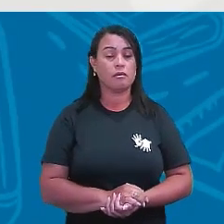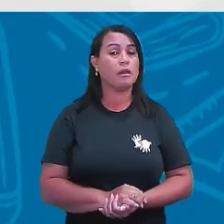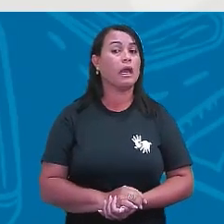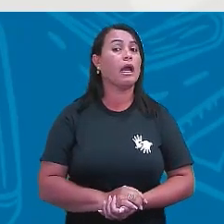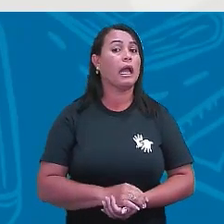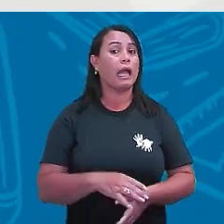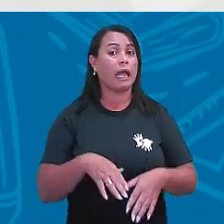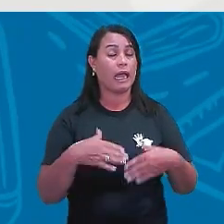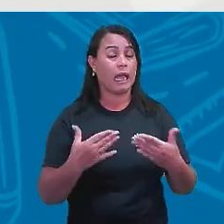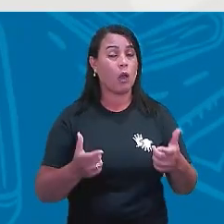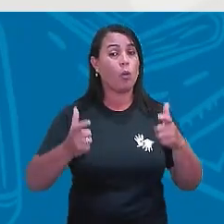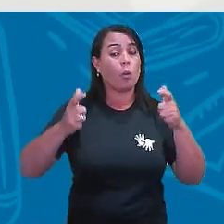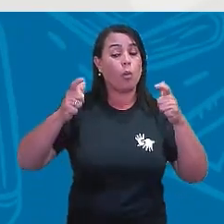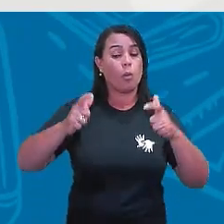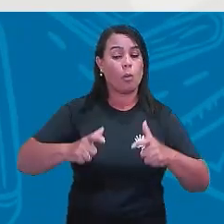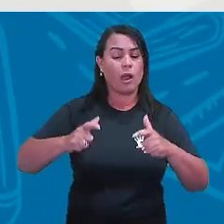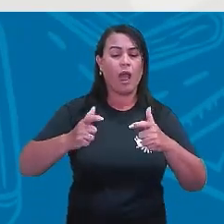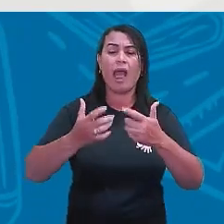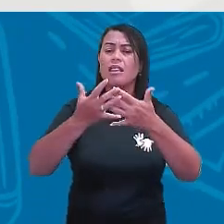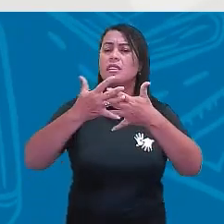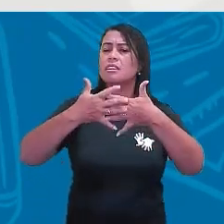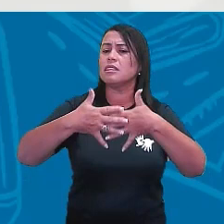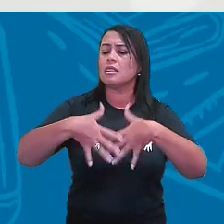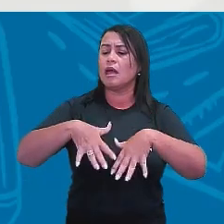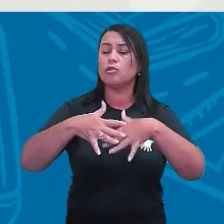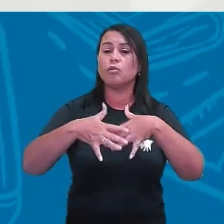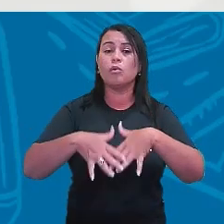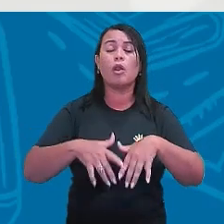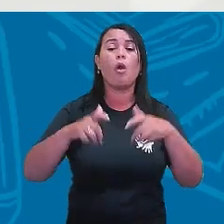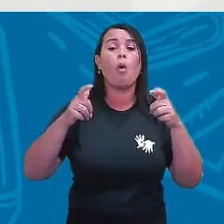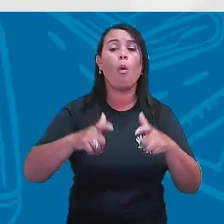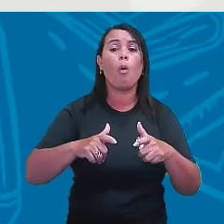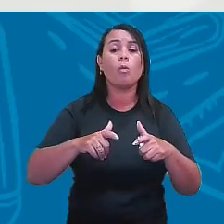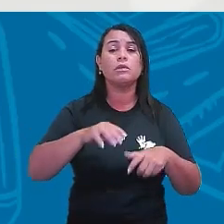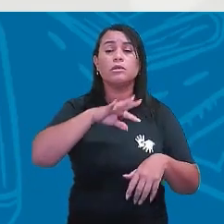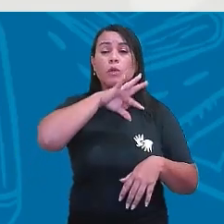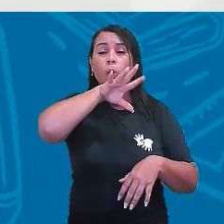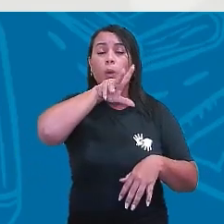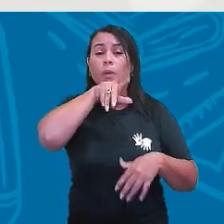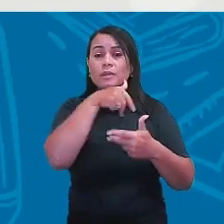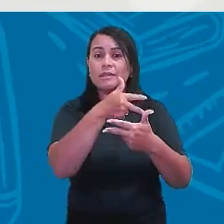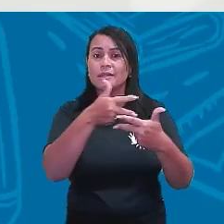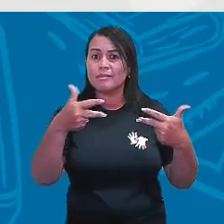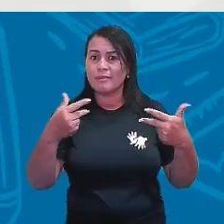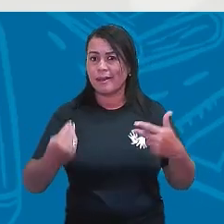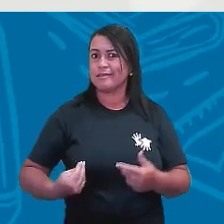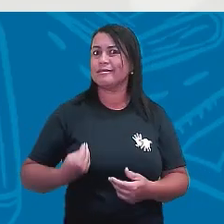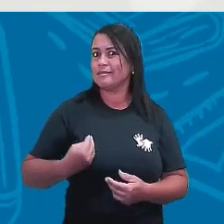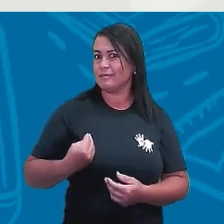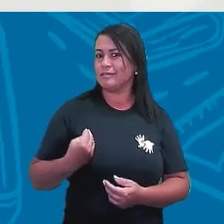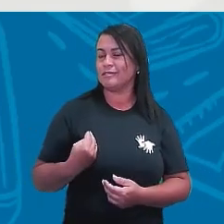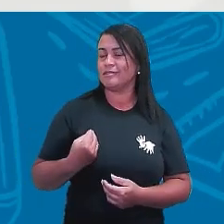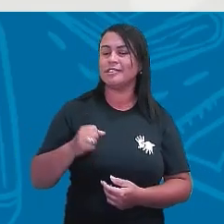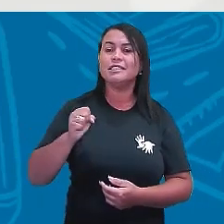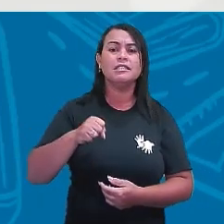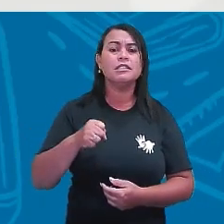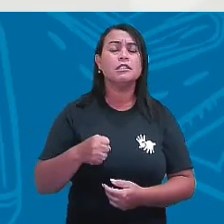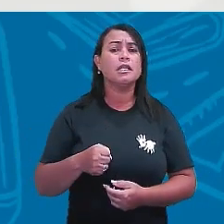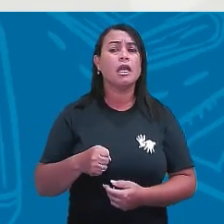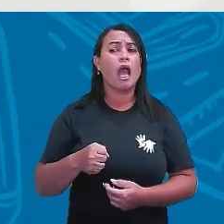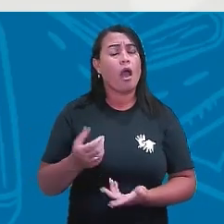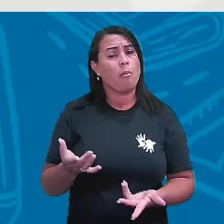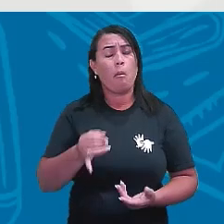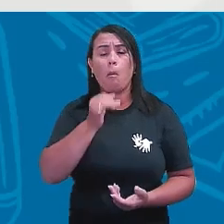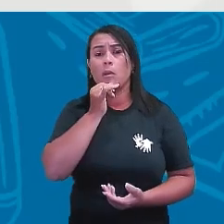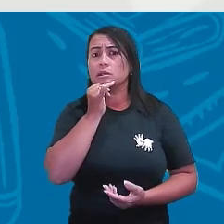Esse é o lugar natural onde os animais que nós vamos ver hoje, eles habitam. Isso não quer dizer que esses